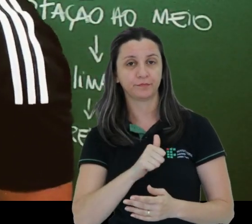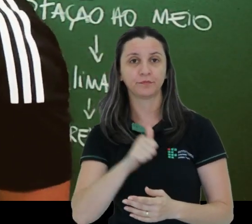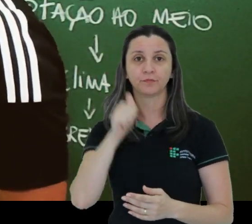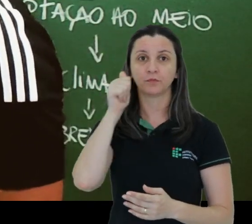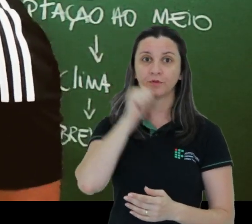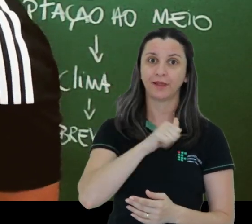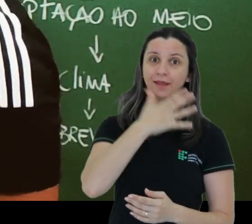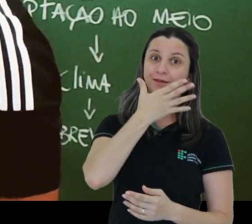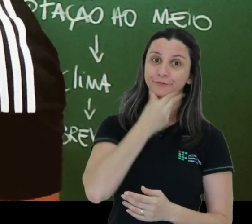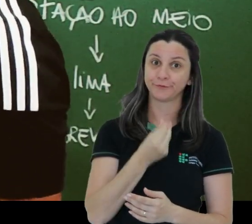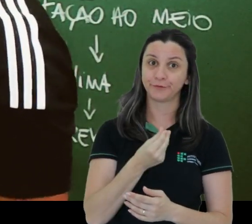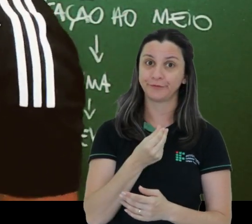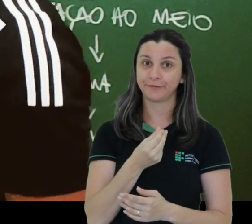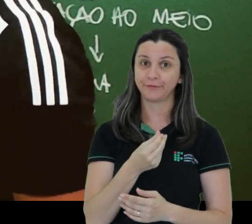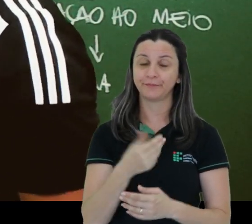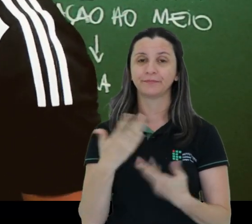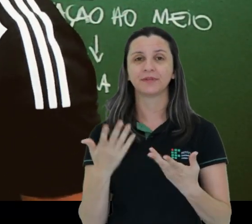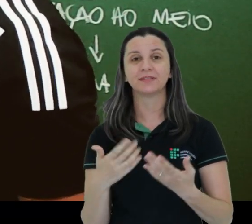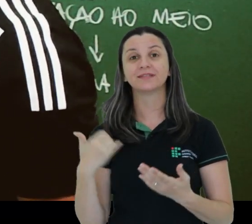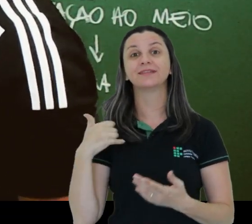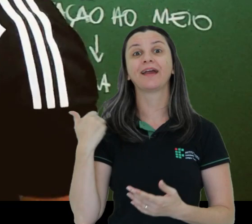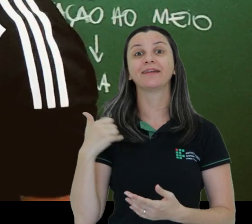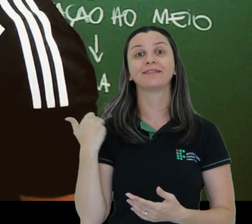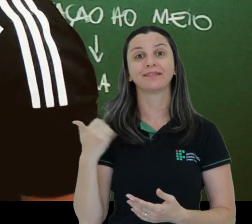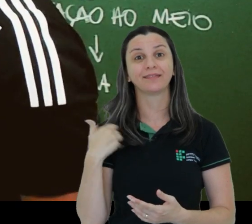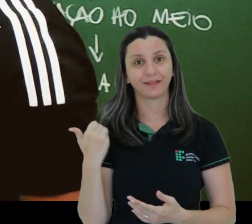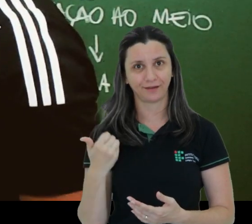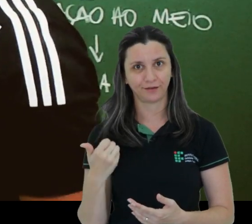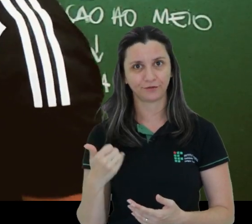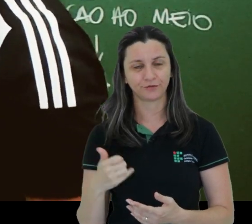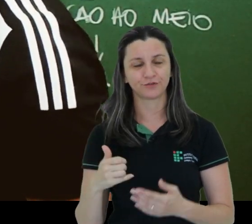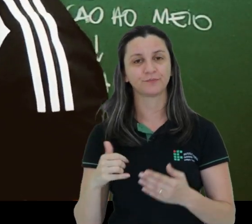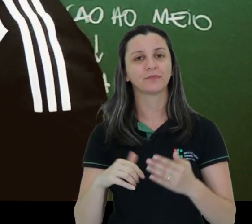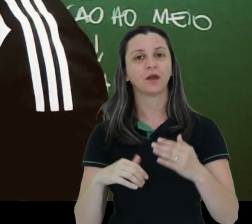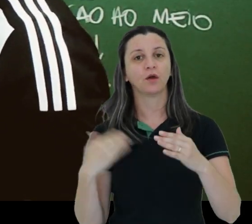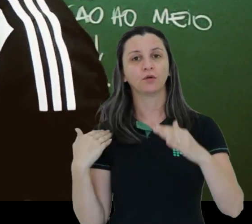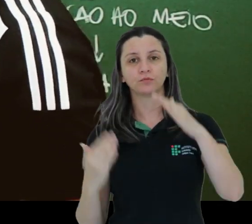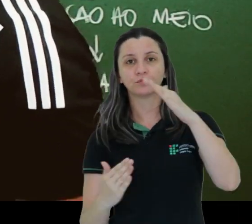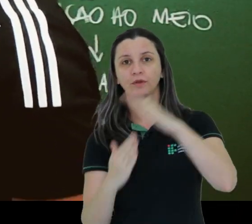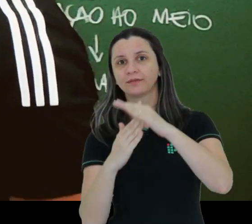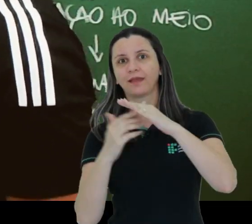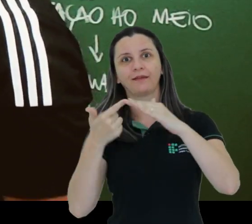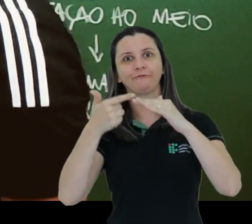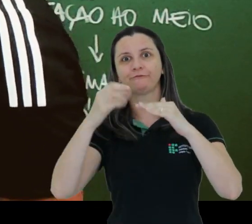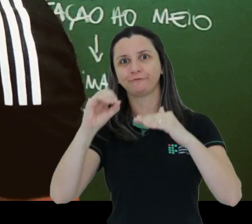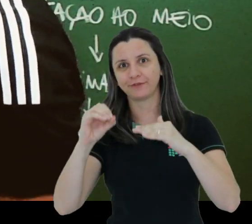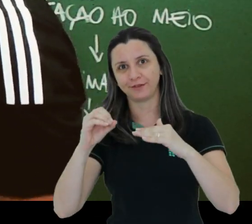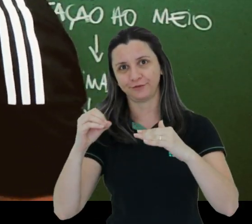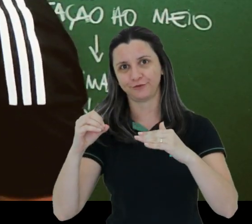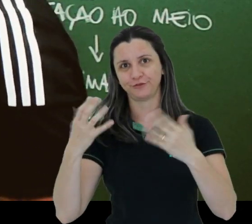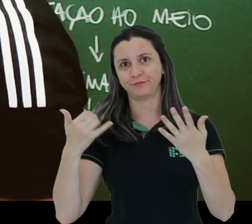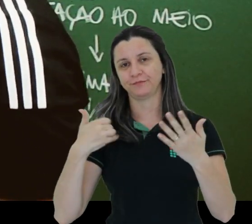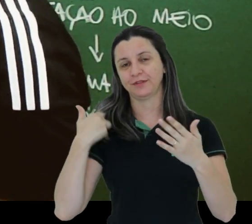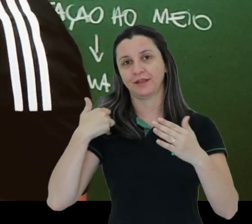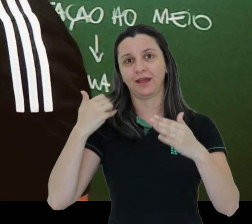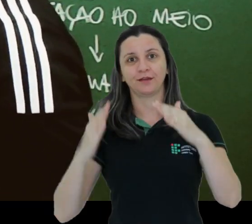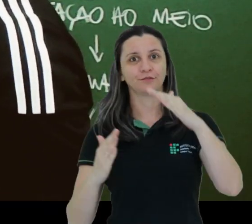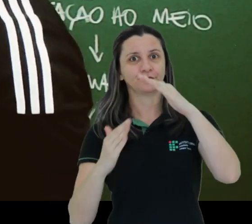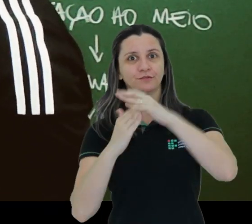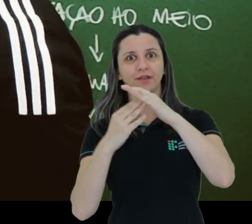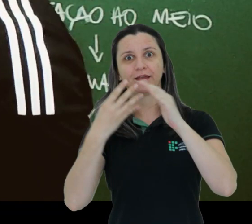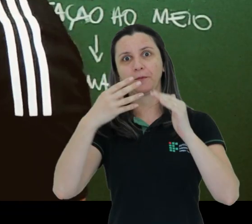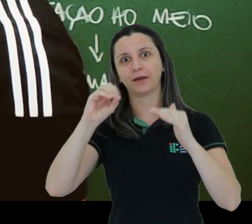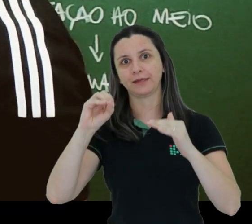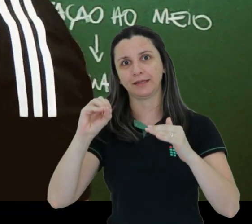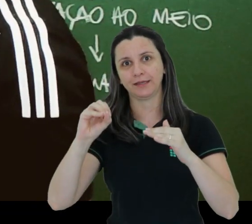mulheres, né, mulheres e homens. E aí a faixa etária, daqui até aqui, por exemplo, até 20 anos,